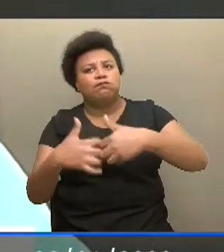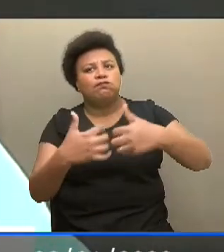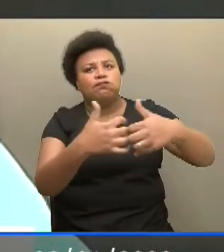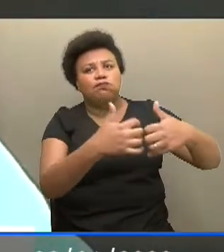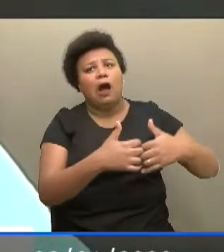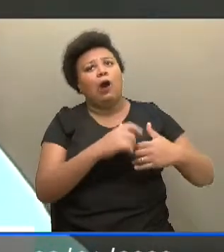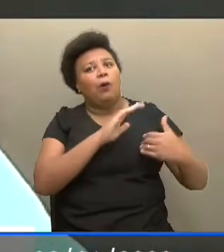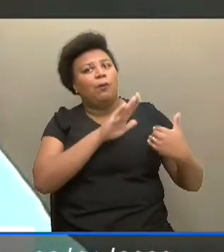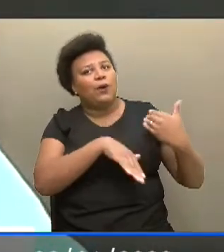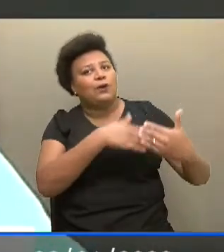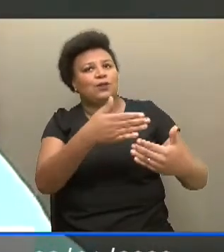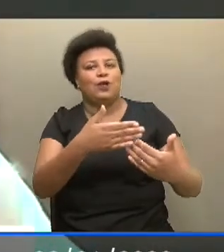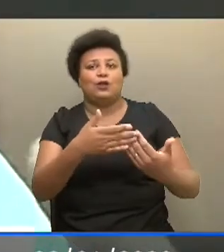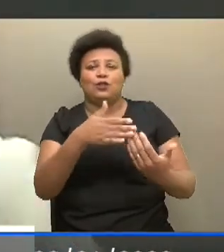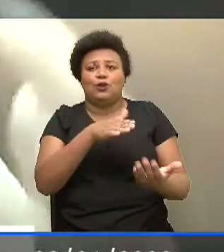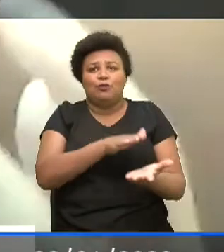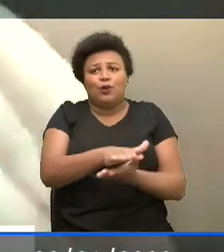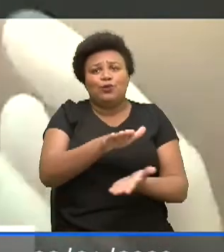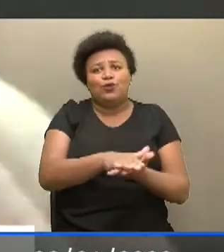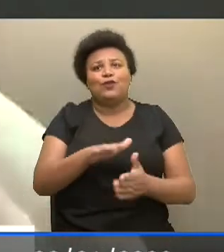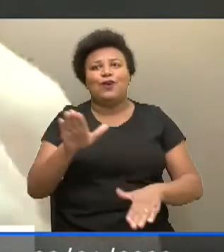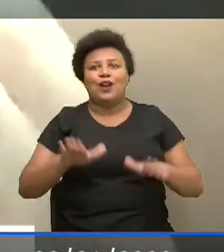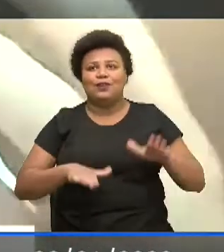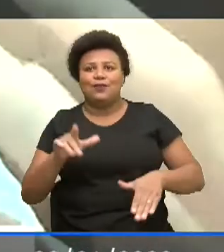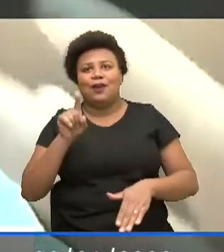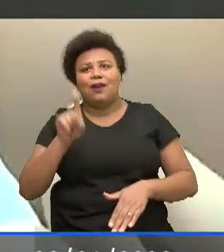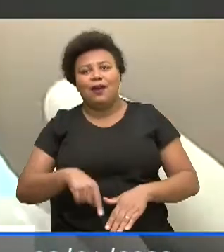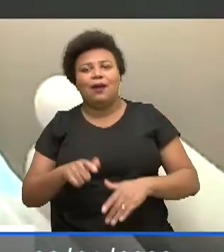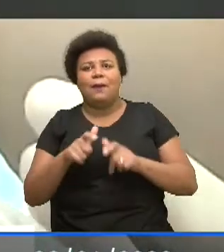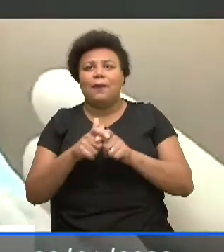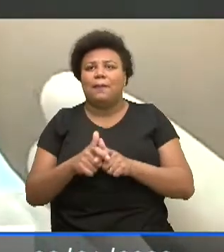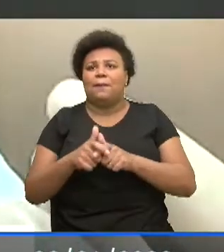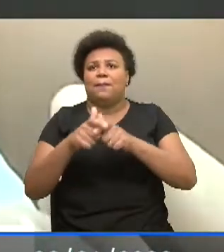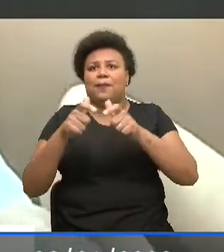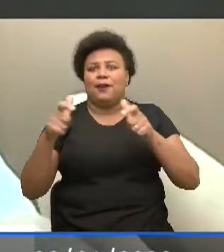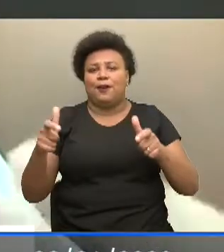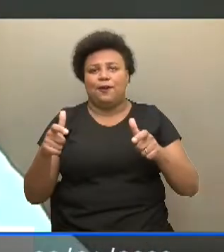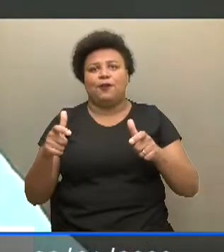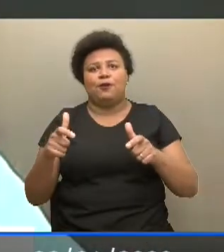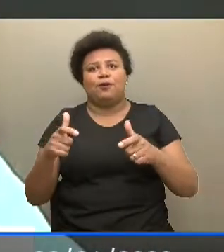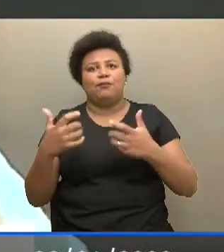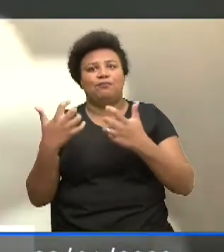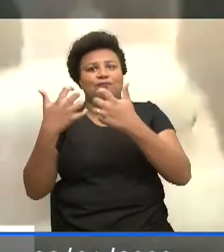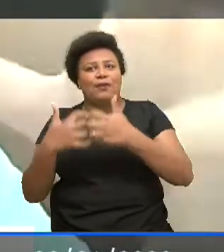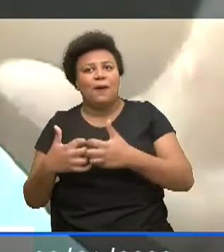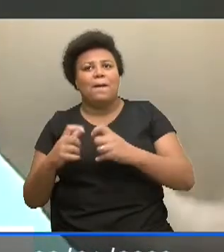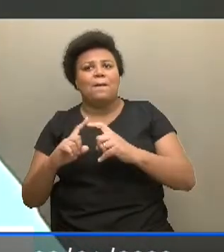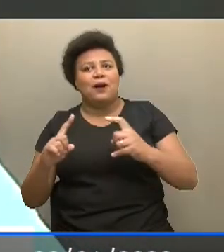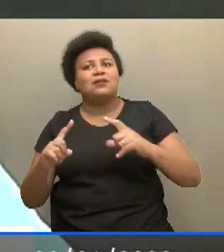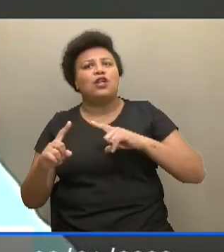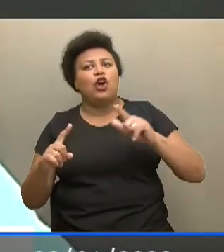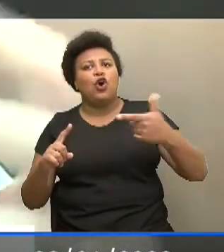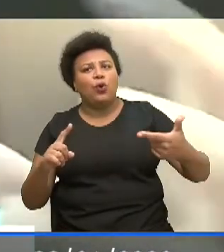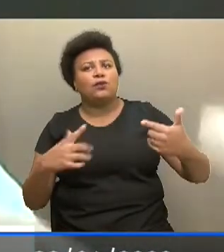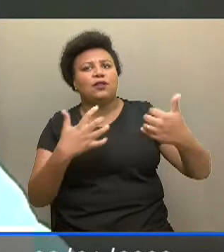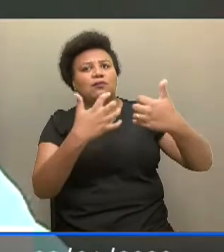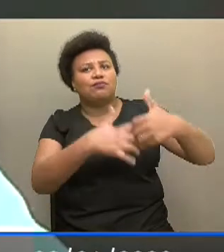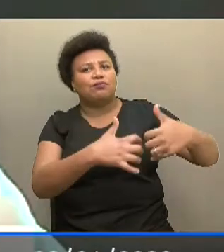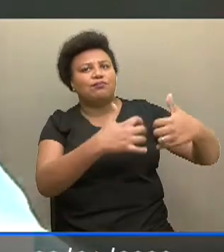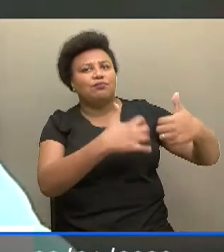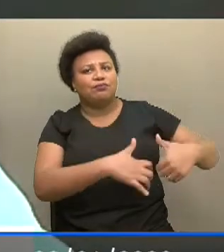do processo produtivo. Muitas vezes é a maior, mas nós temos outras engrenagens